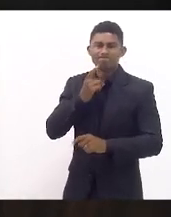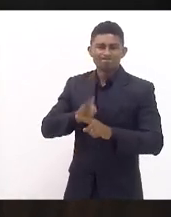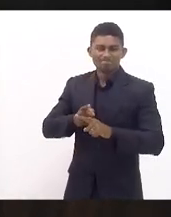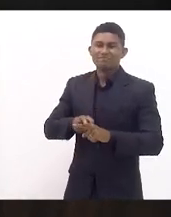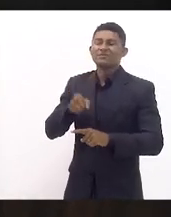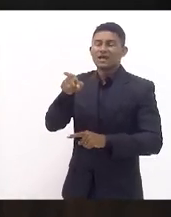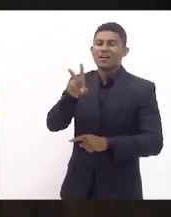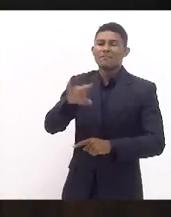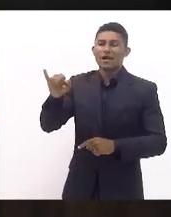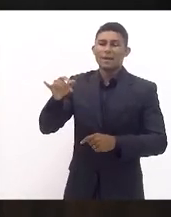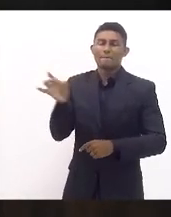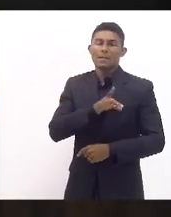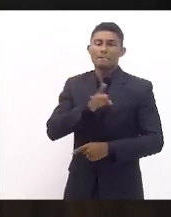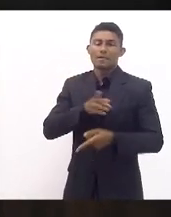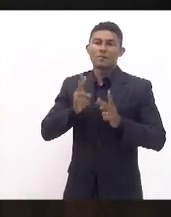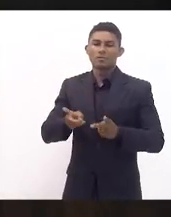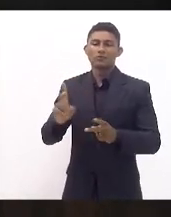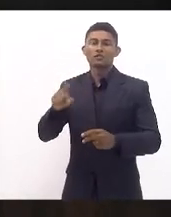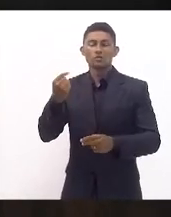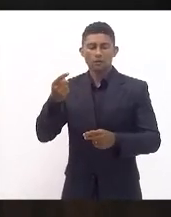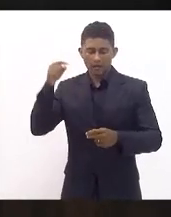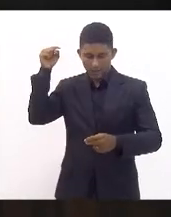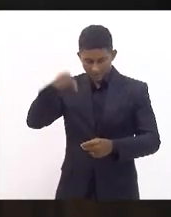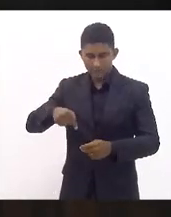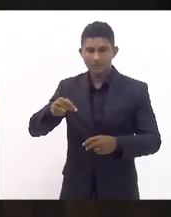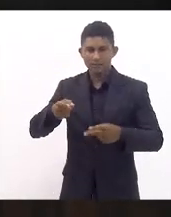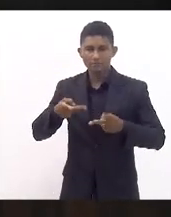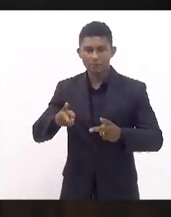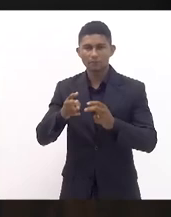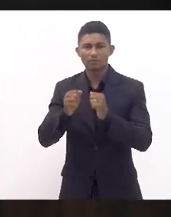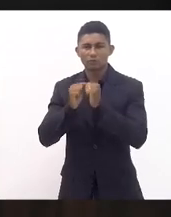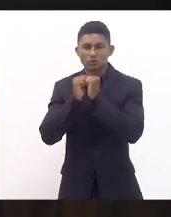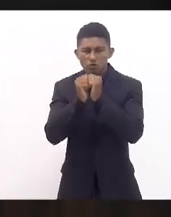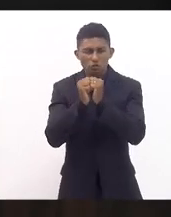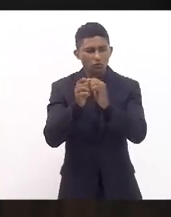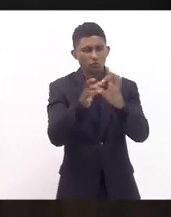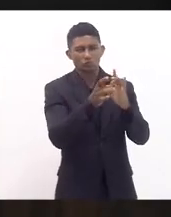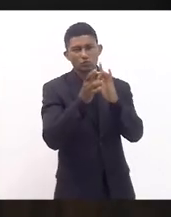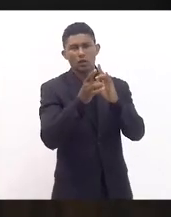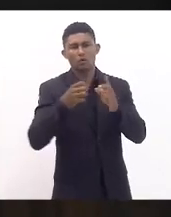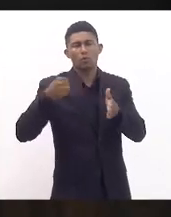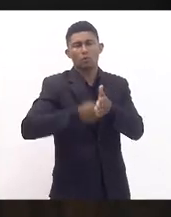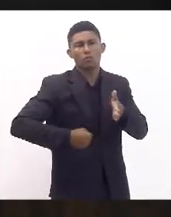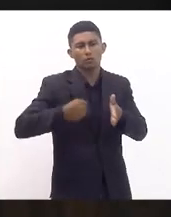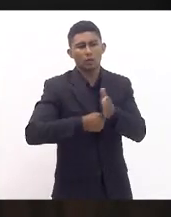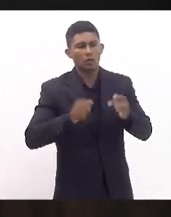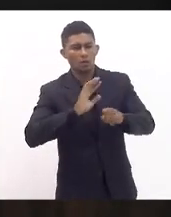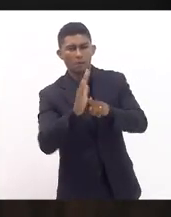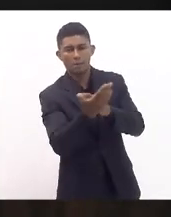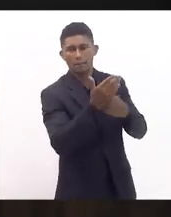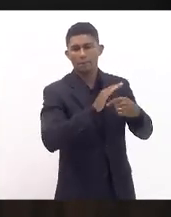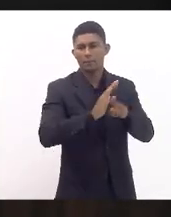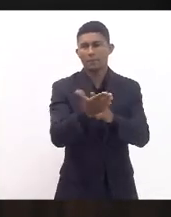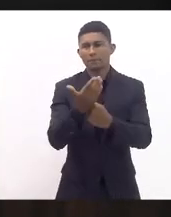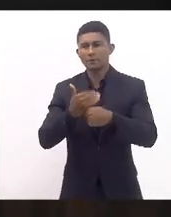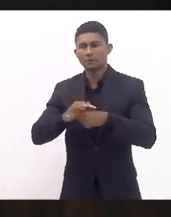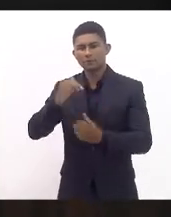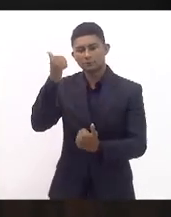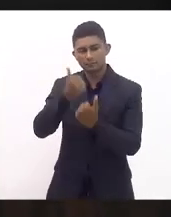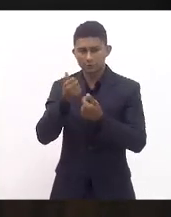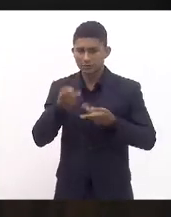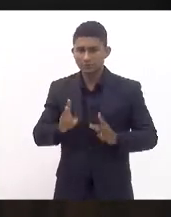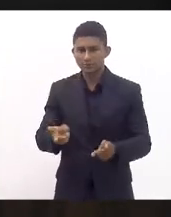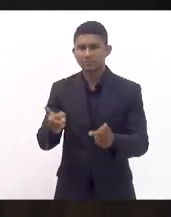morrendo de medo. E nós estaremos aqui sempre juntas, lutando umas pelas outras. Conte sempre com o nosso apoio,